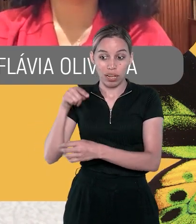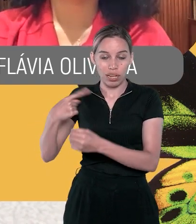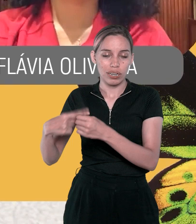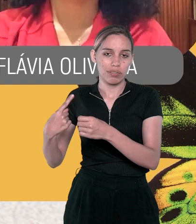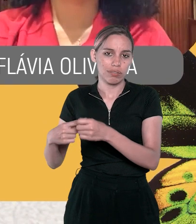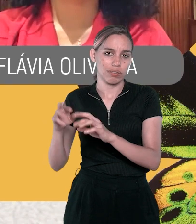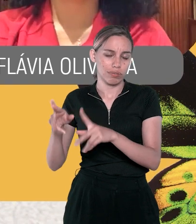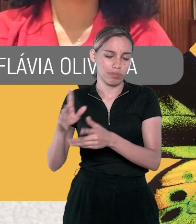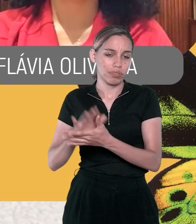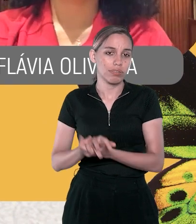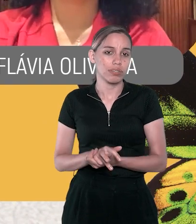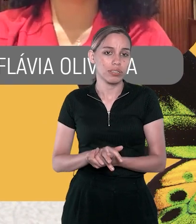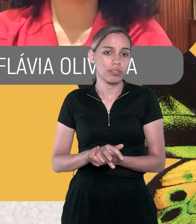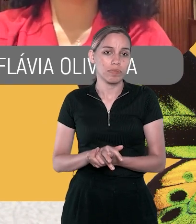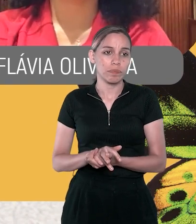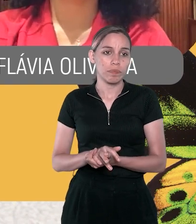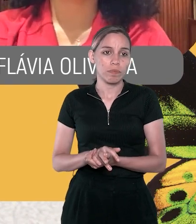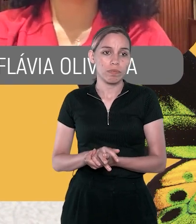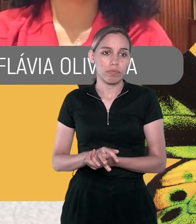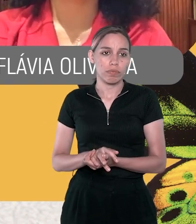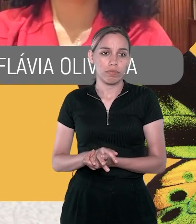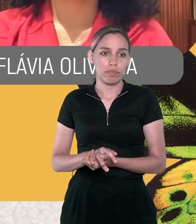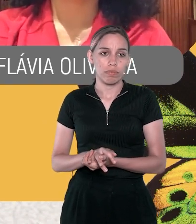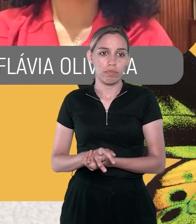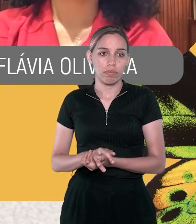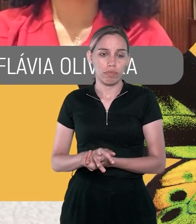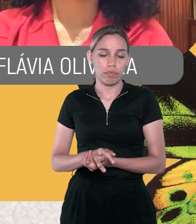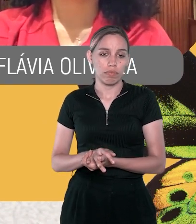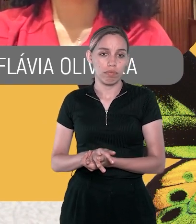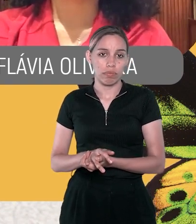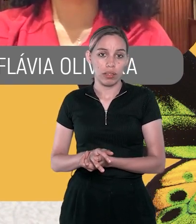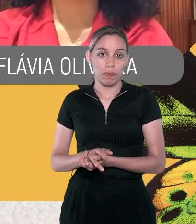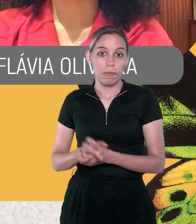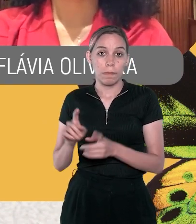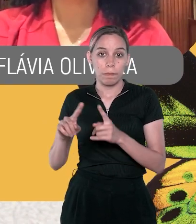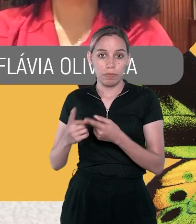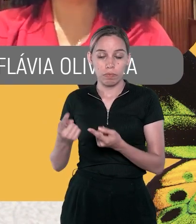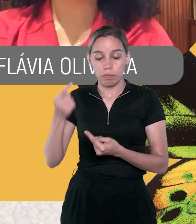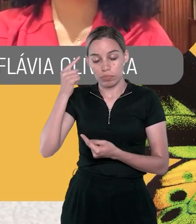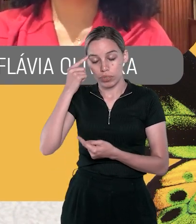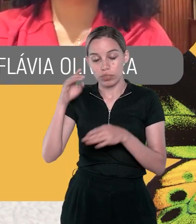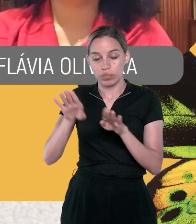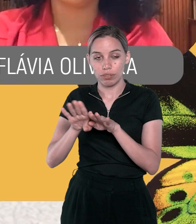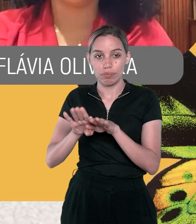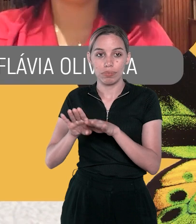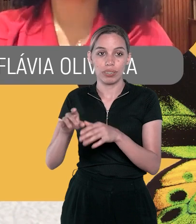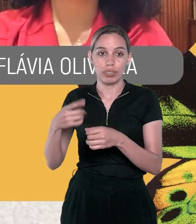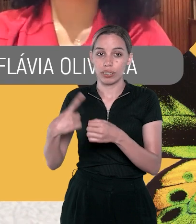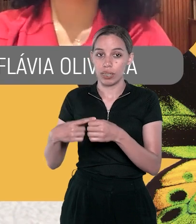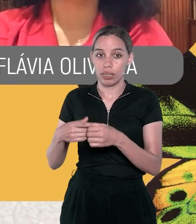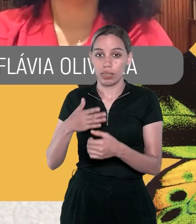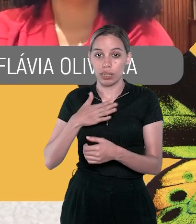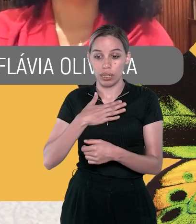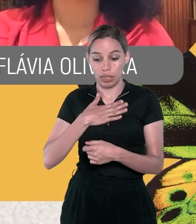moro, para eu poder ter até um certo distanciamento para poder fazer esse desenho de forma